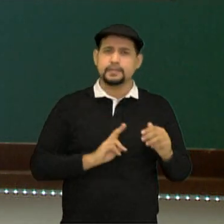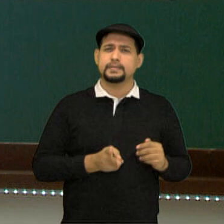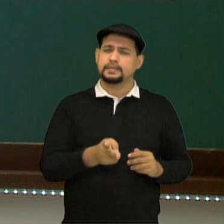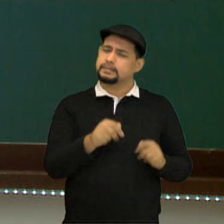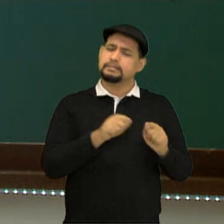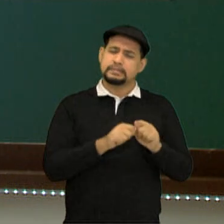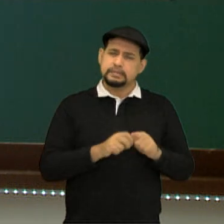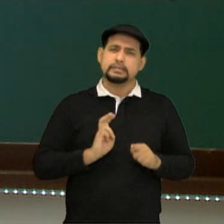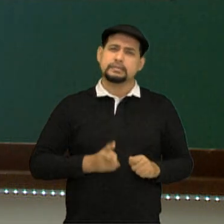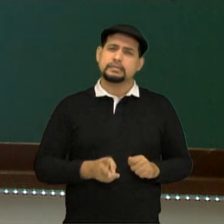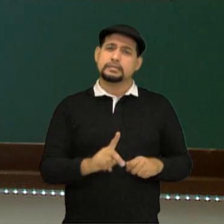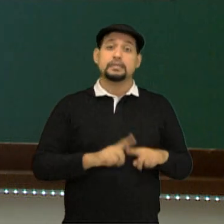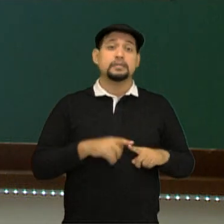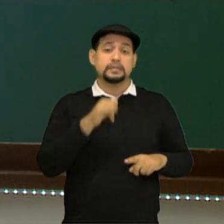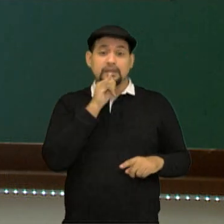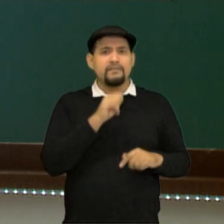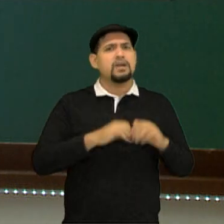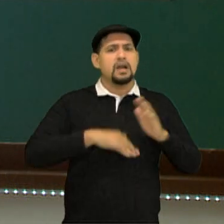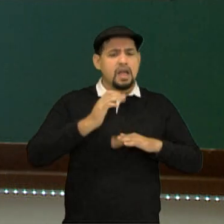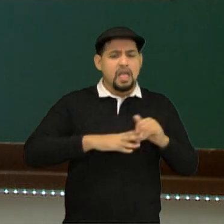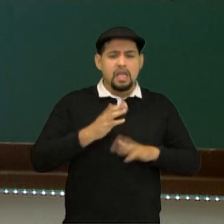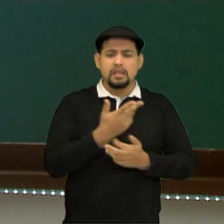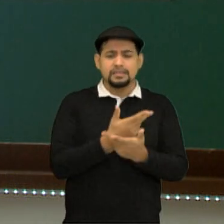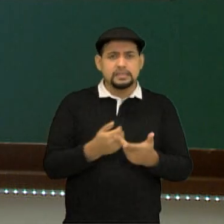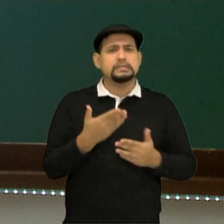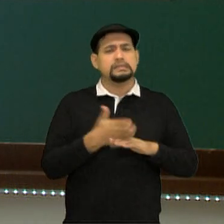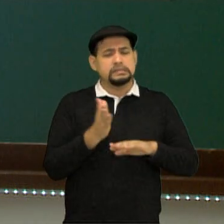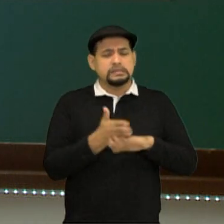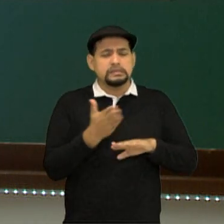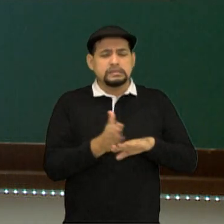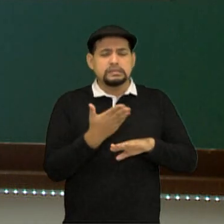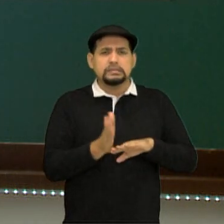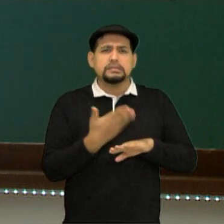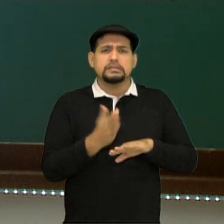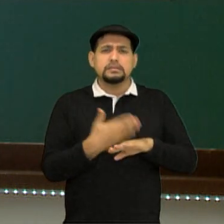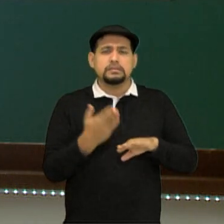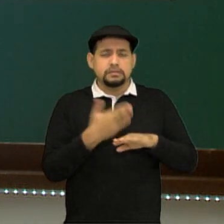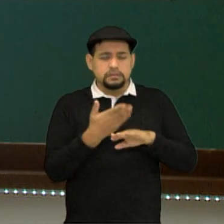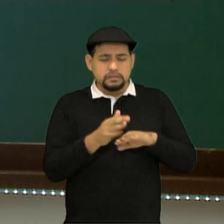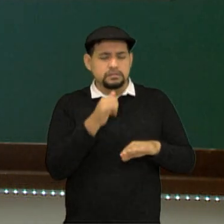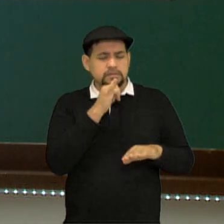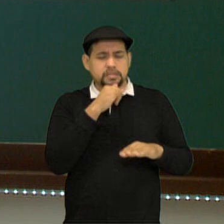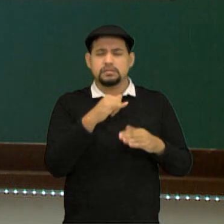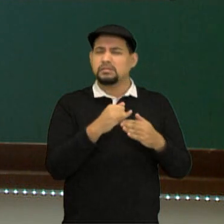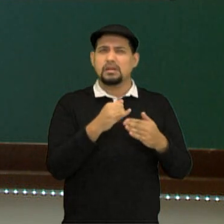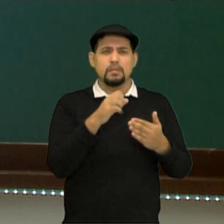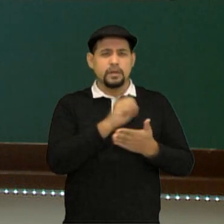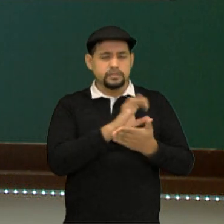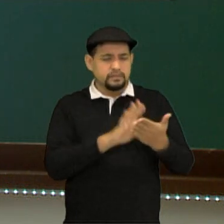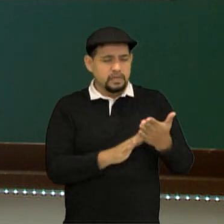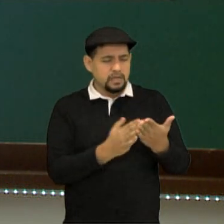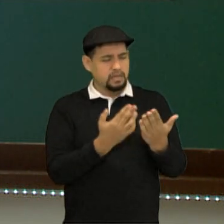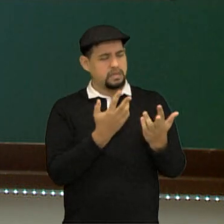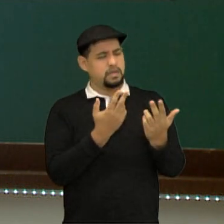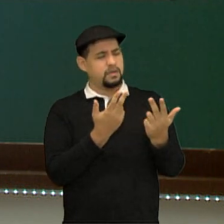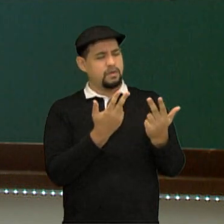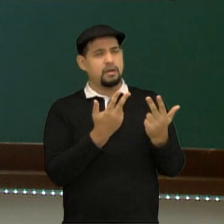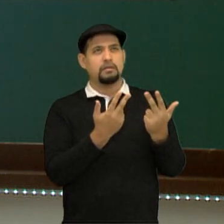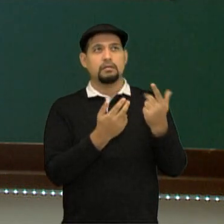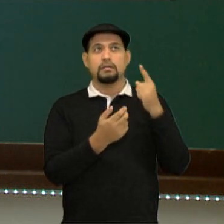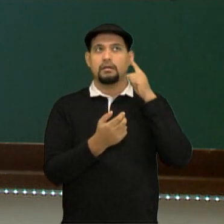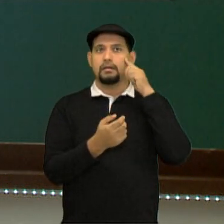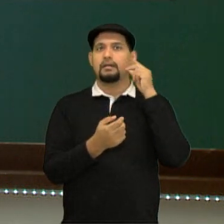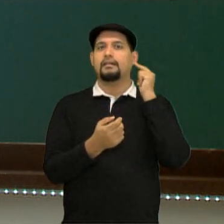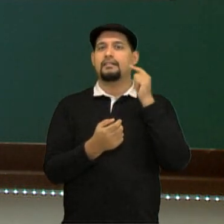fazer mais. Quanto mais exercício vocês fizerem, gente, quando vê um exercício parecido com esse, você já vai ter